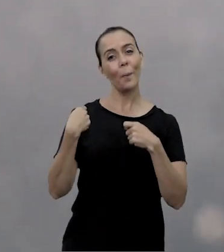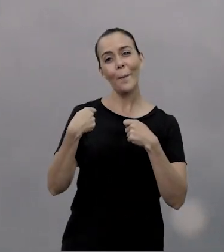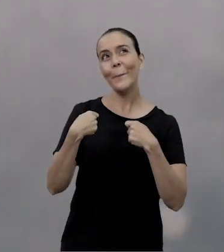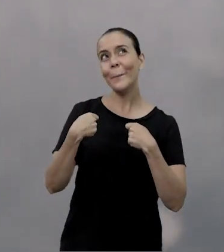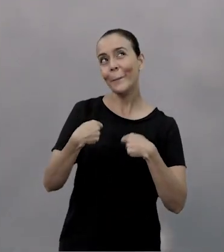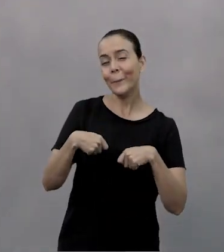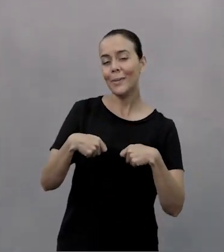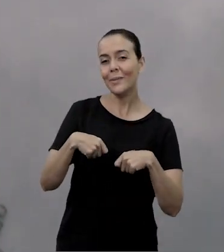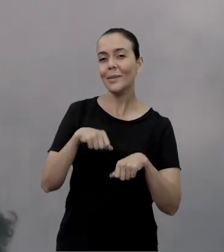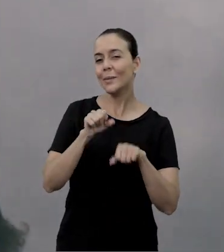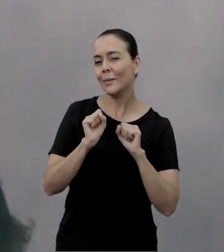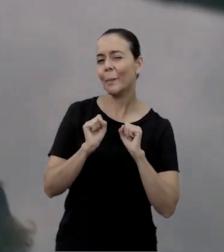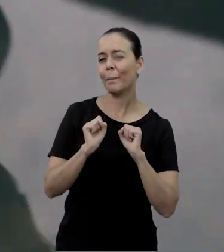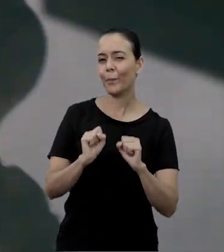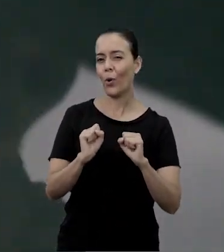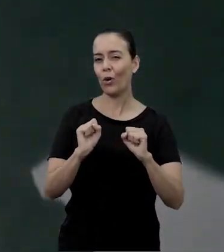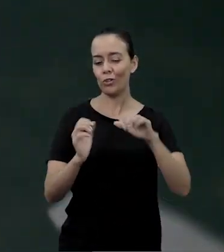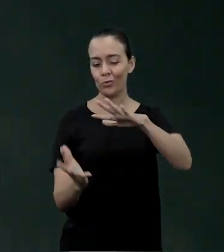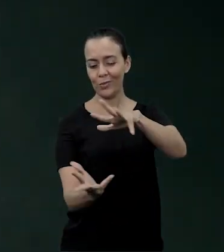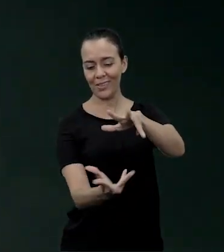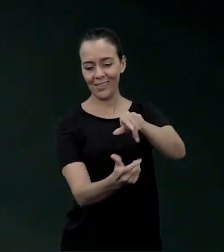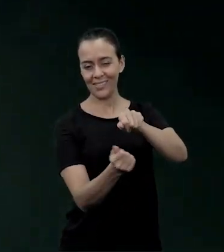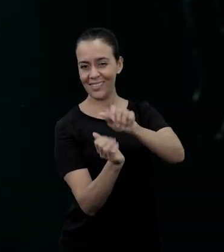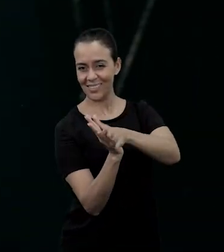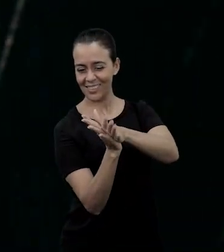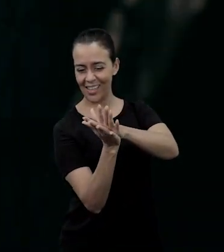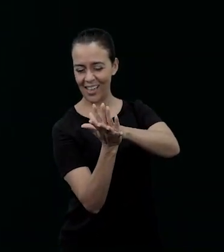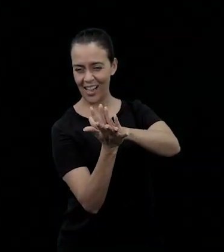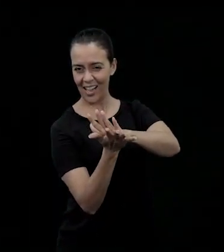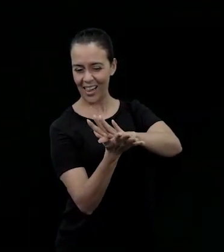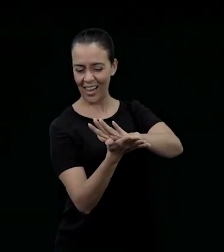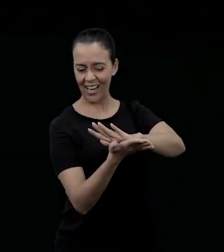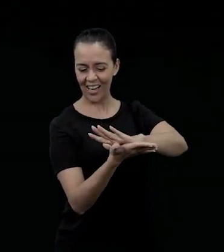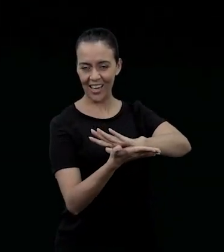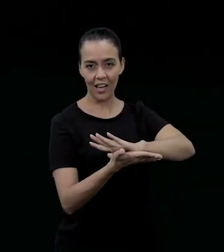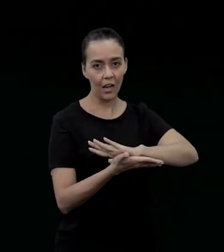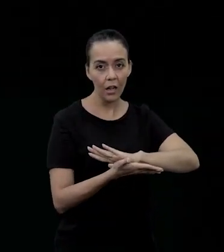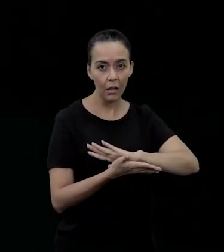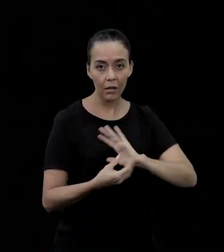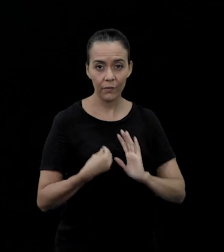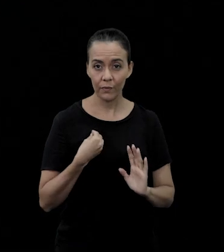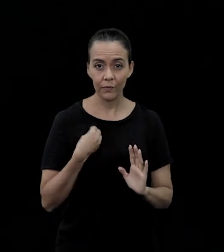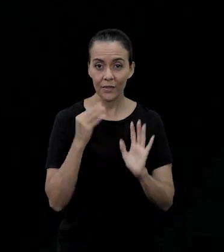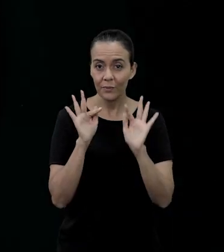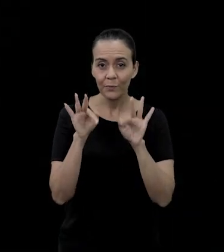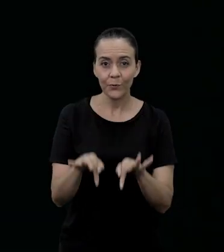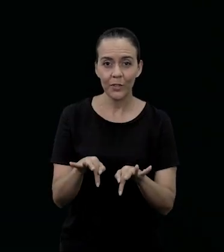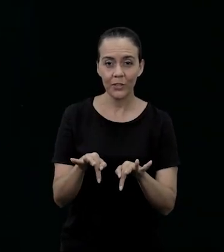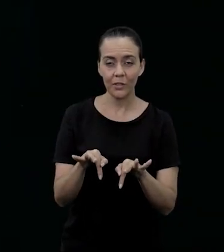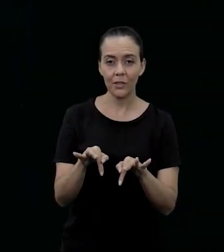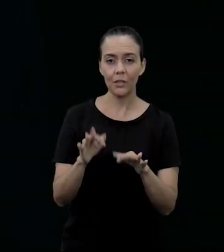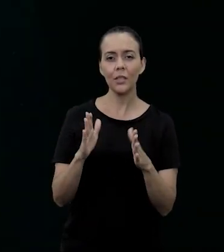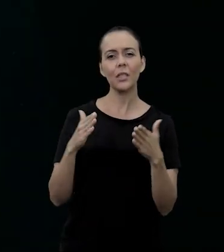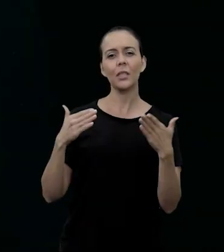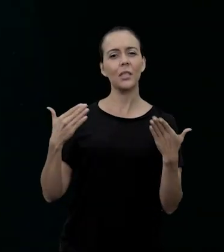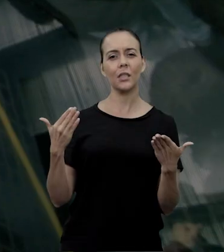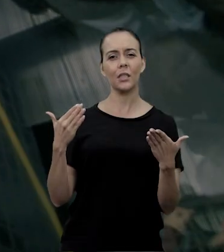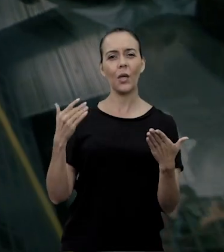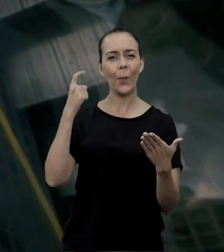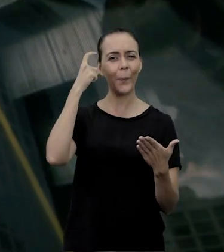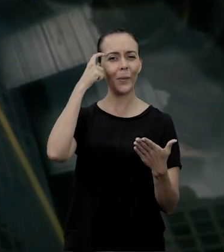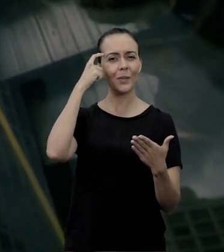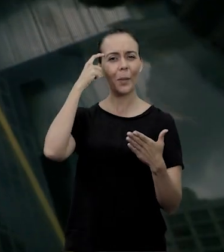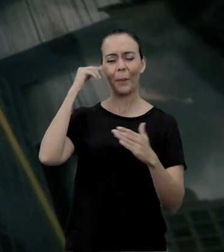sim, levar à destruição do meio que nos dá vida. Ken Wilber evoluiu